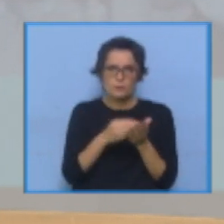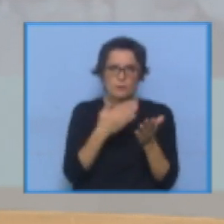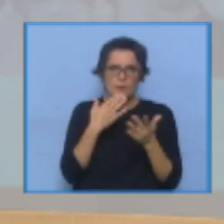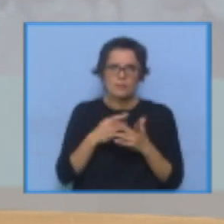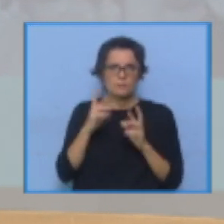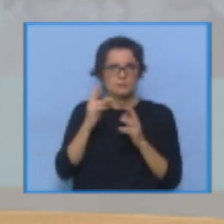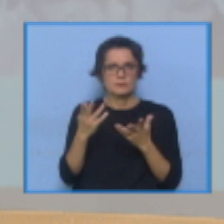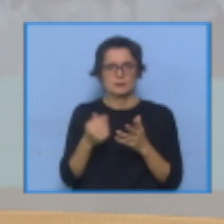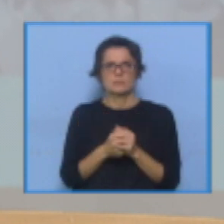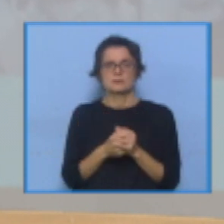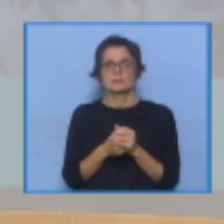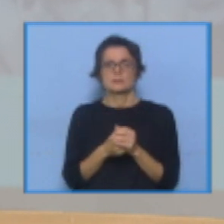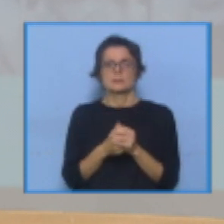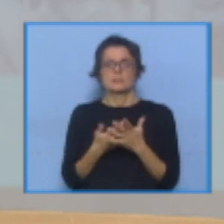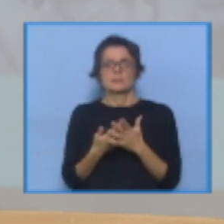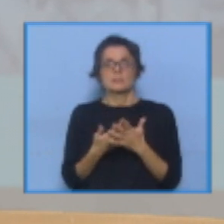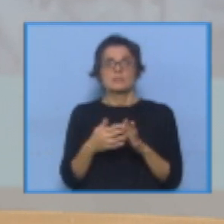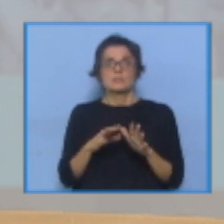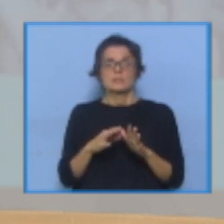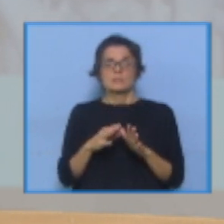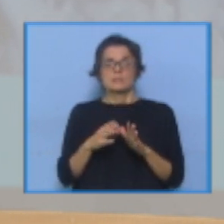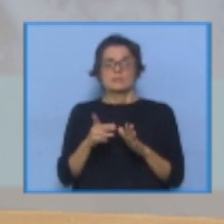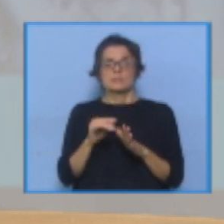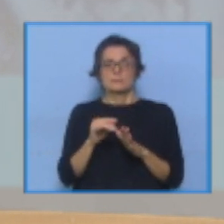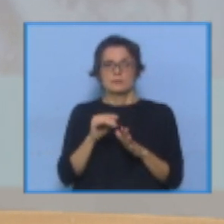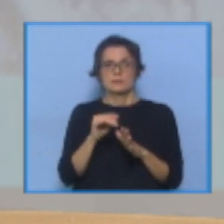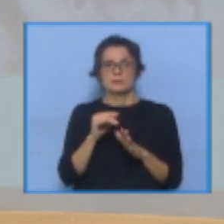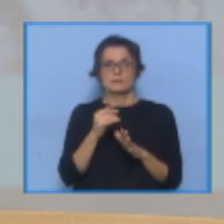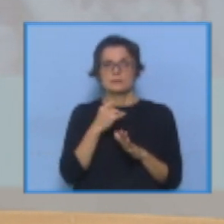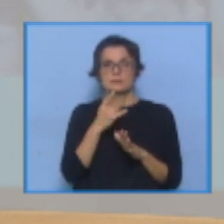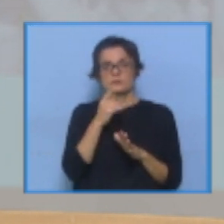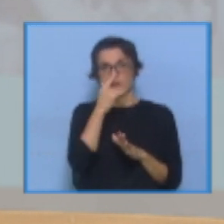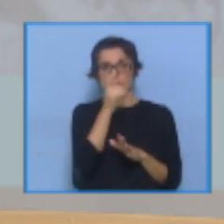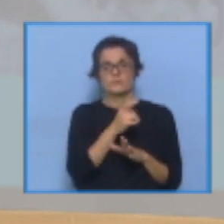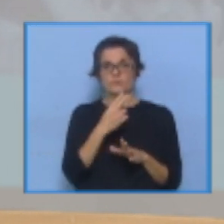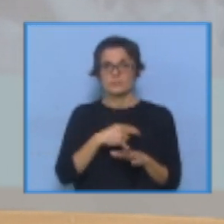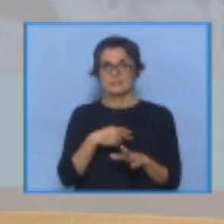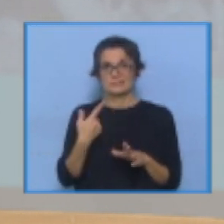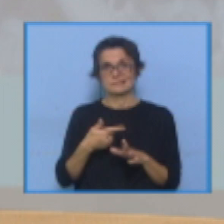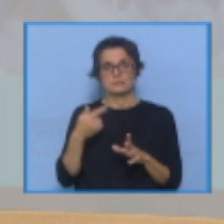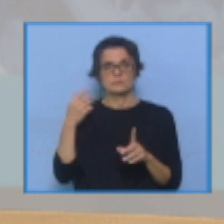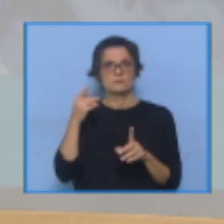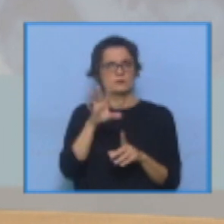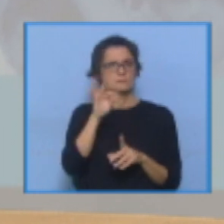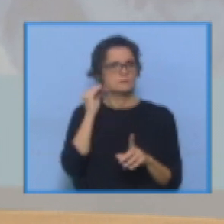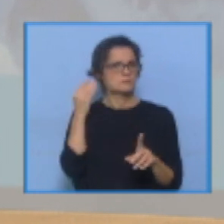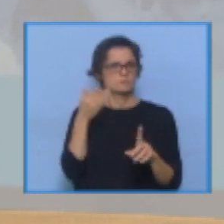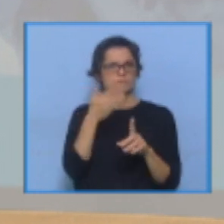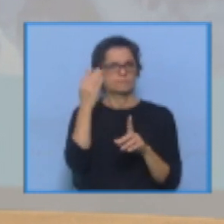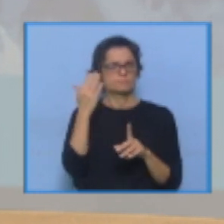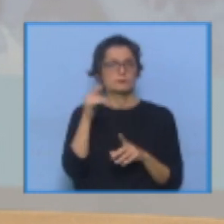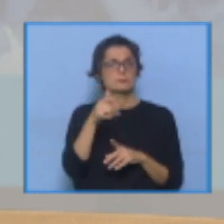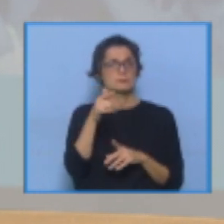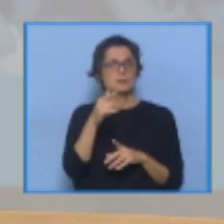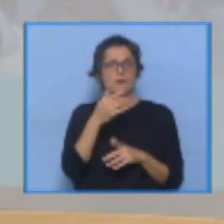se ouvir a sua voz, mas também salienta que para o cristão é uma opção prioritária esta opção pelos pobres, este